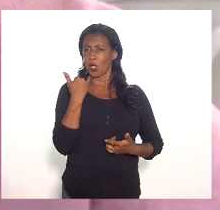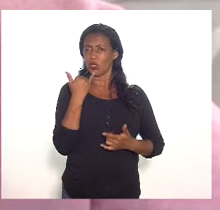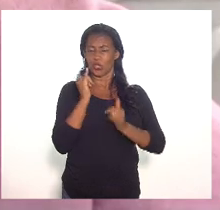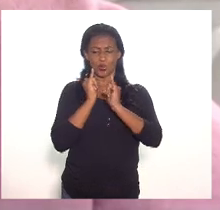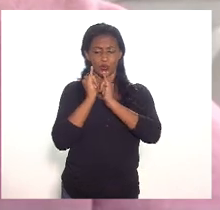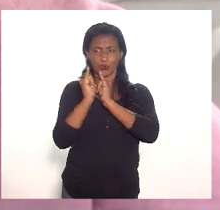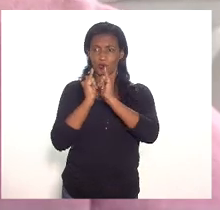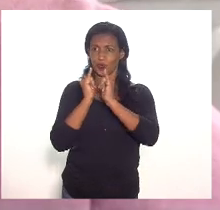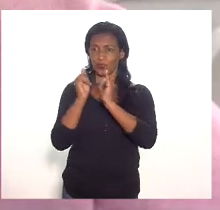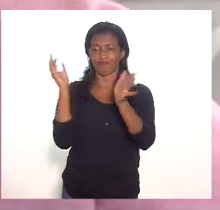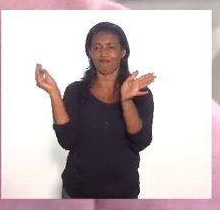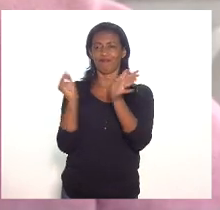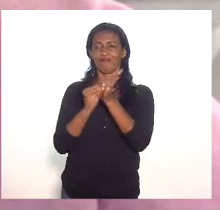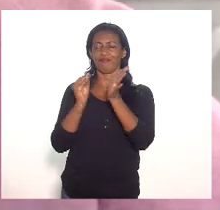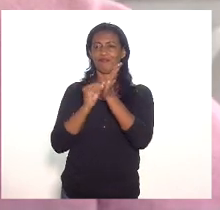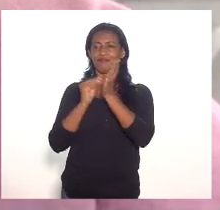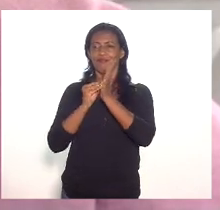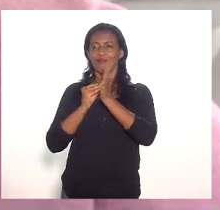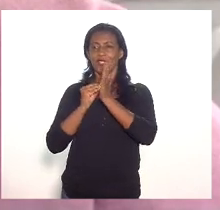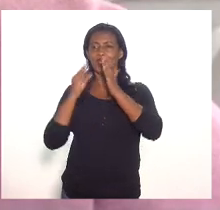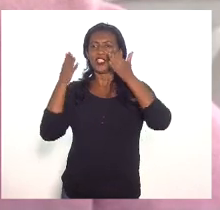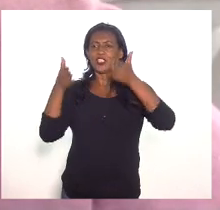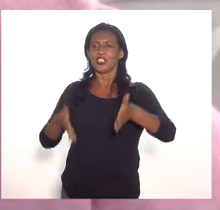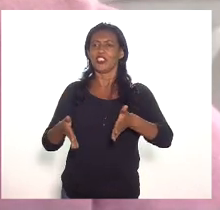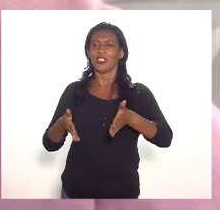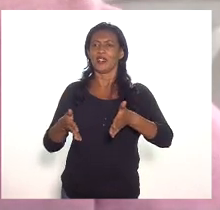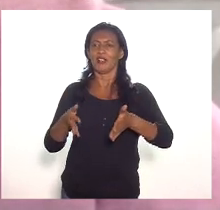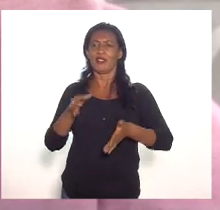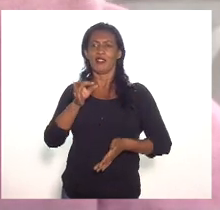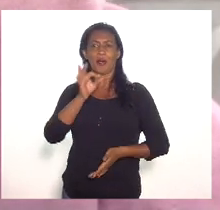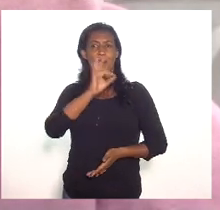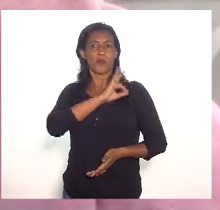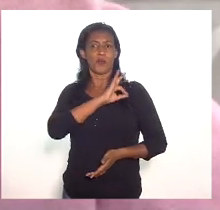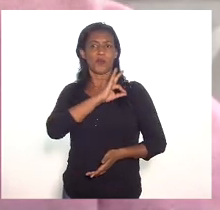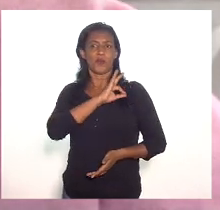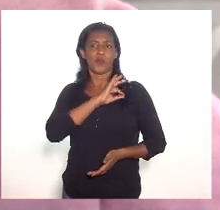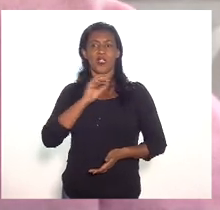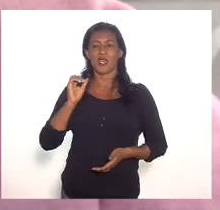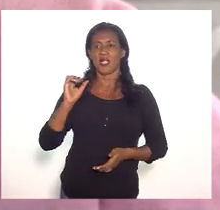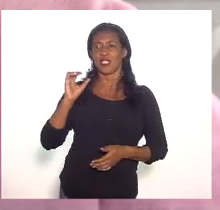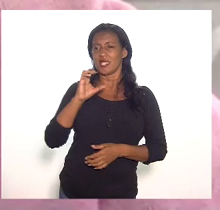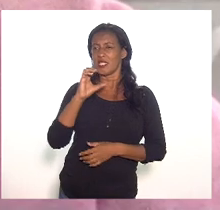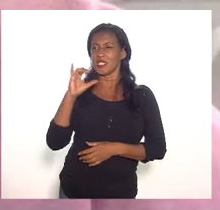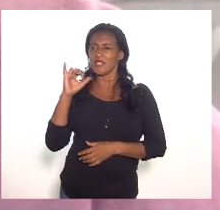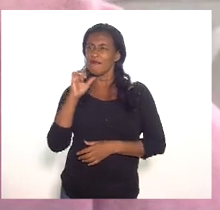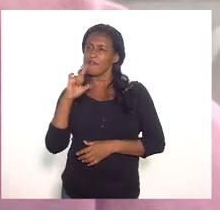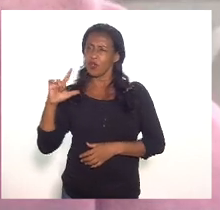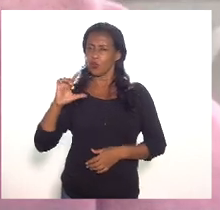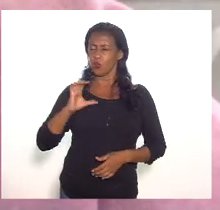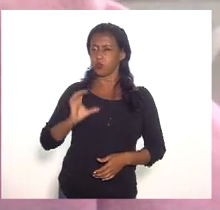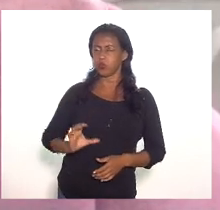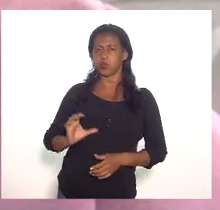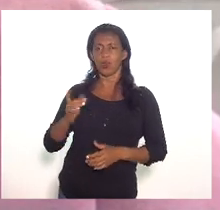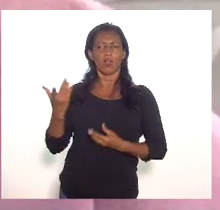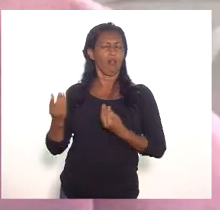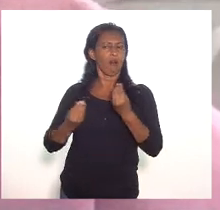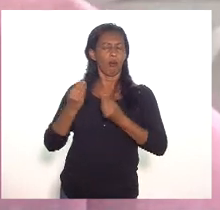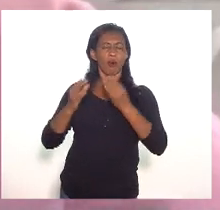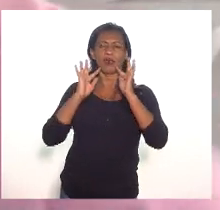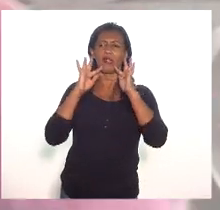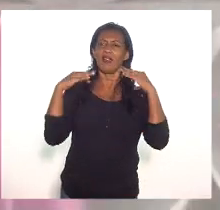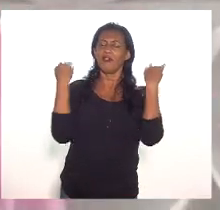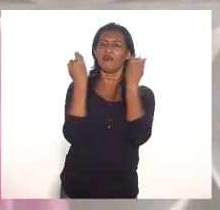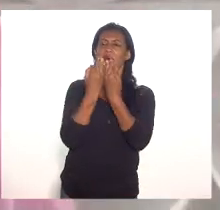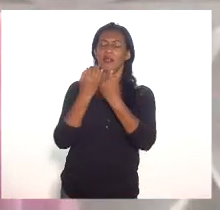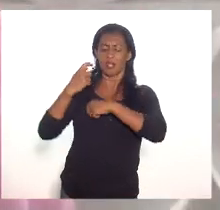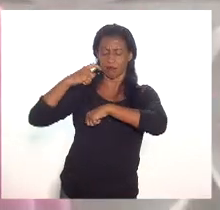dos fatos que chegam à Polícia Civil, mesmo porque, em muitos casos, as famílias fazem questão de,